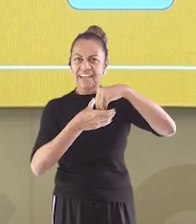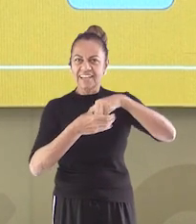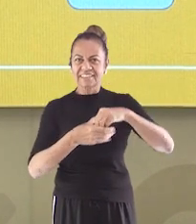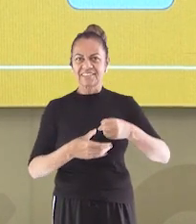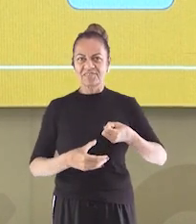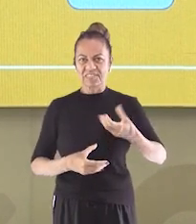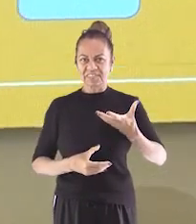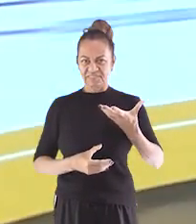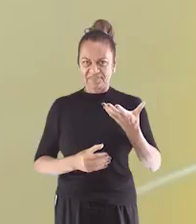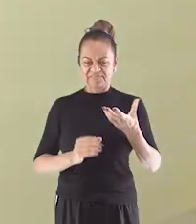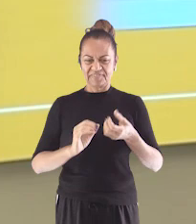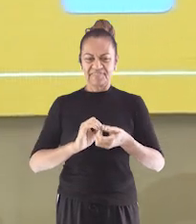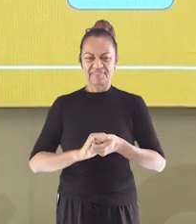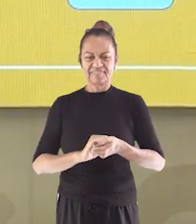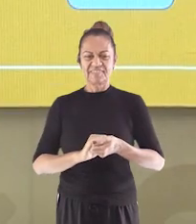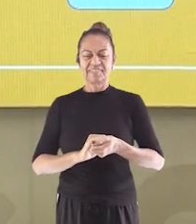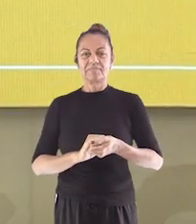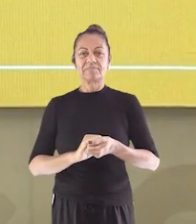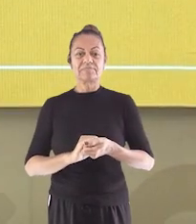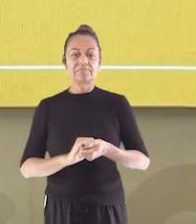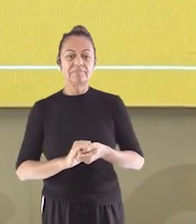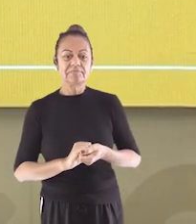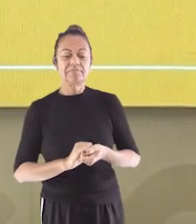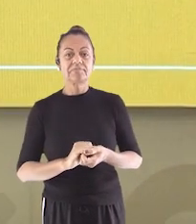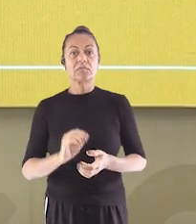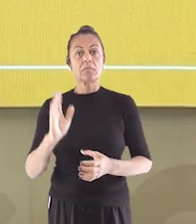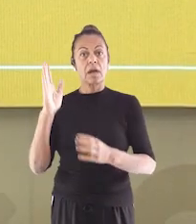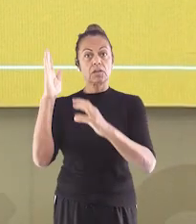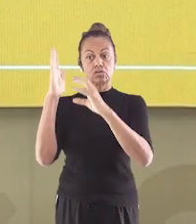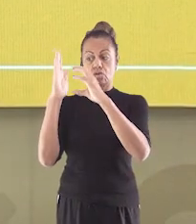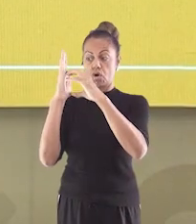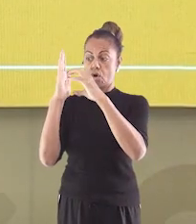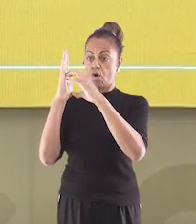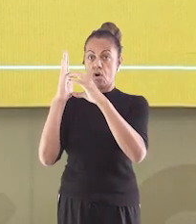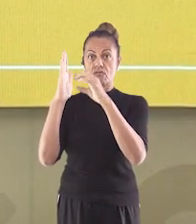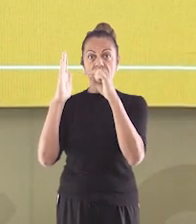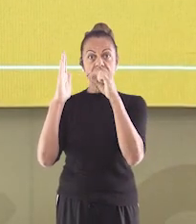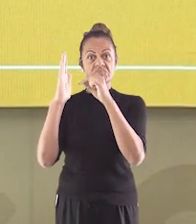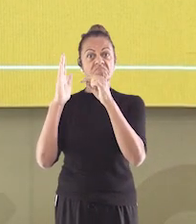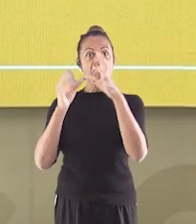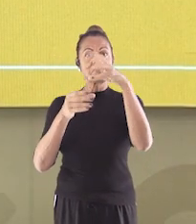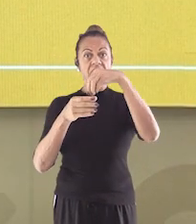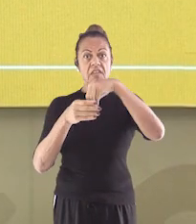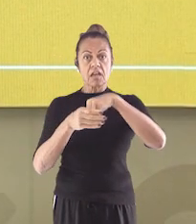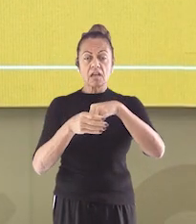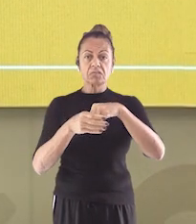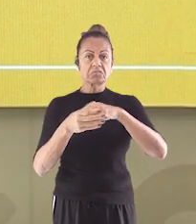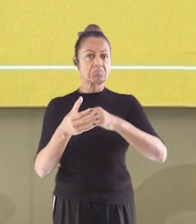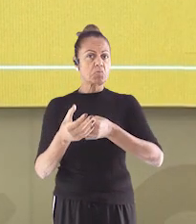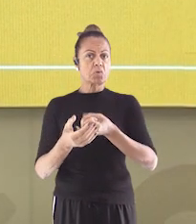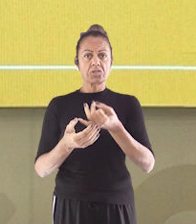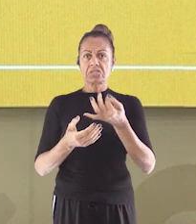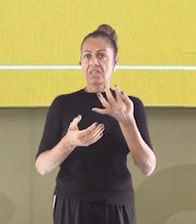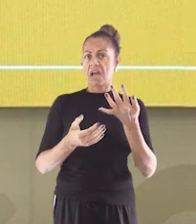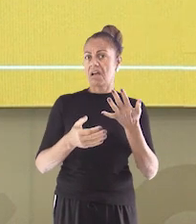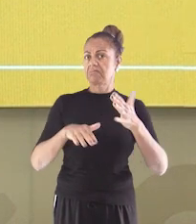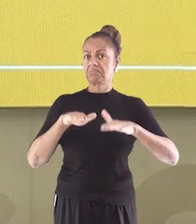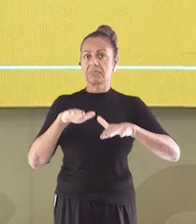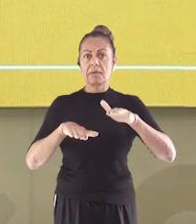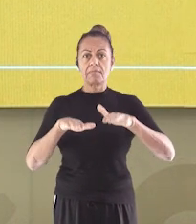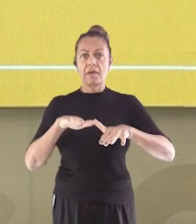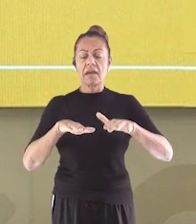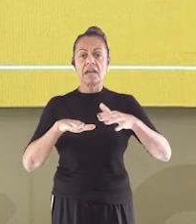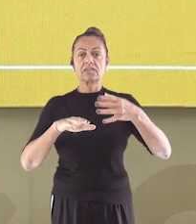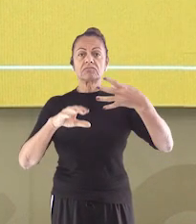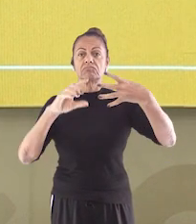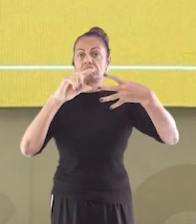um poema. Uma estrofe pode apresentar a quantidade de versos que o autor desejar escrever. Podemos ter